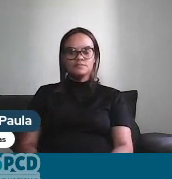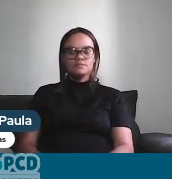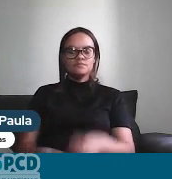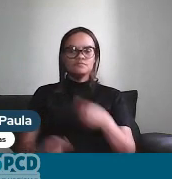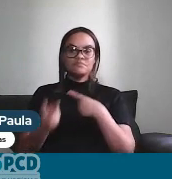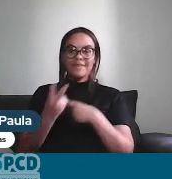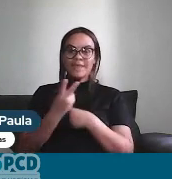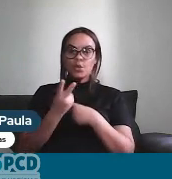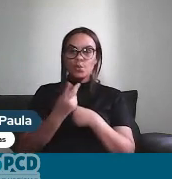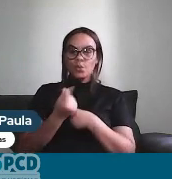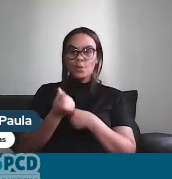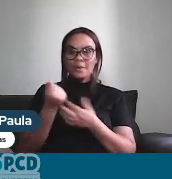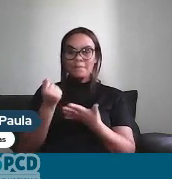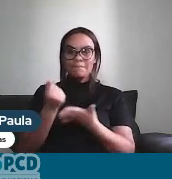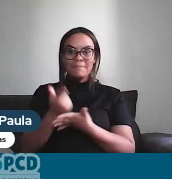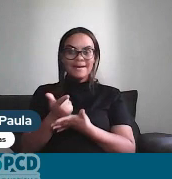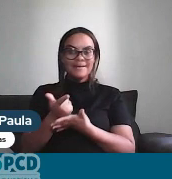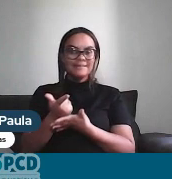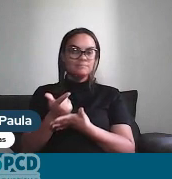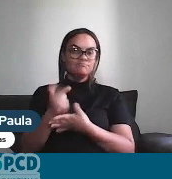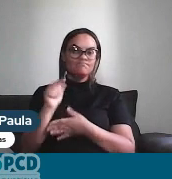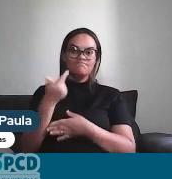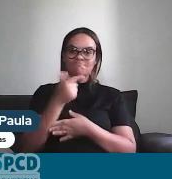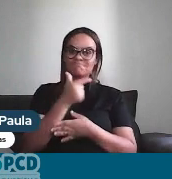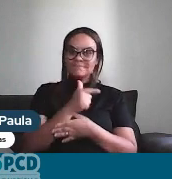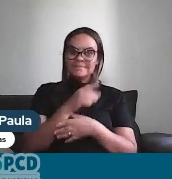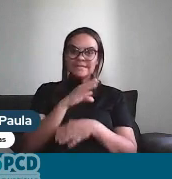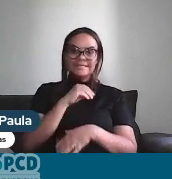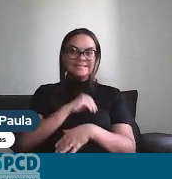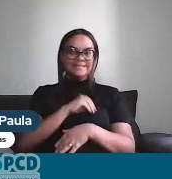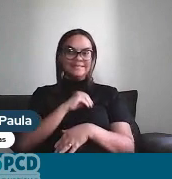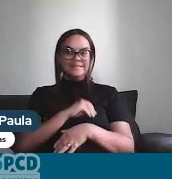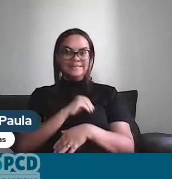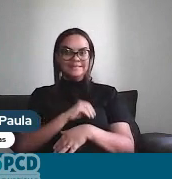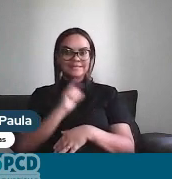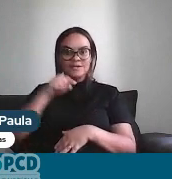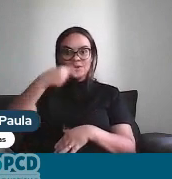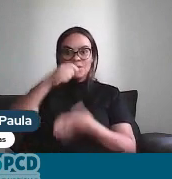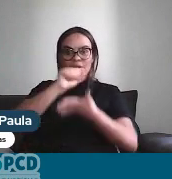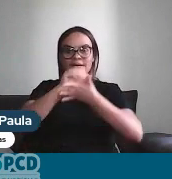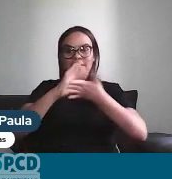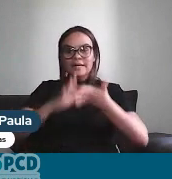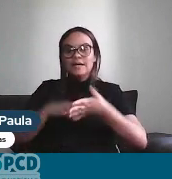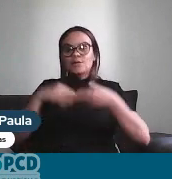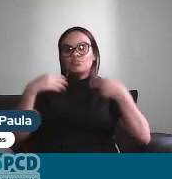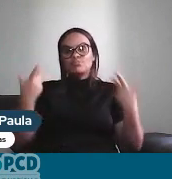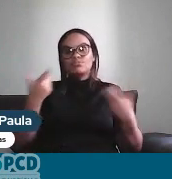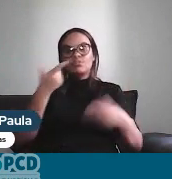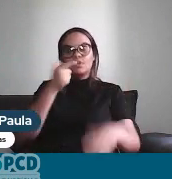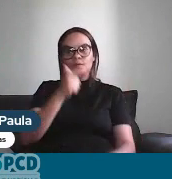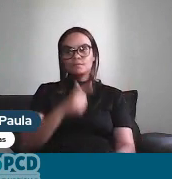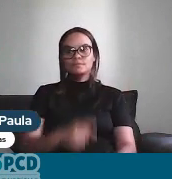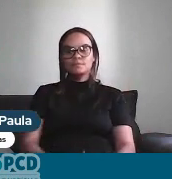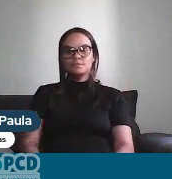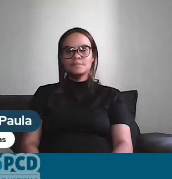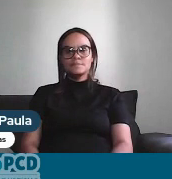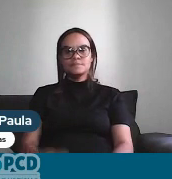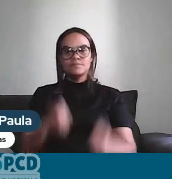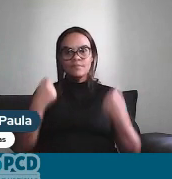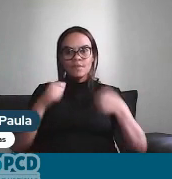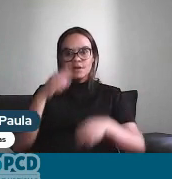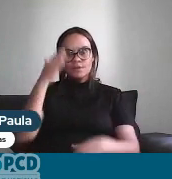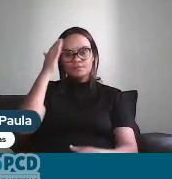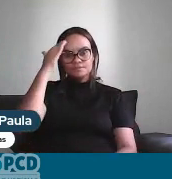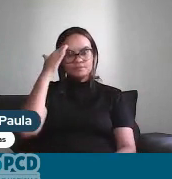cuidadores, eu acabo não tendo a mesma renda para outras atividades. E é isso que nós precisamos